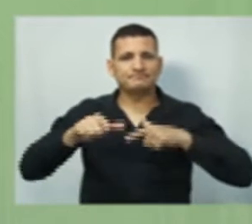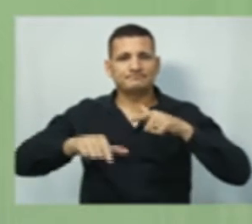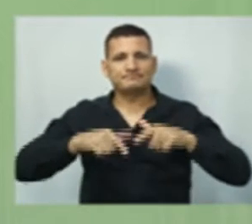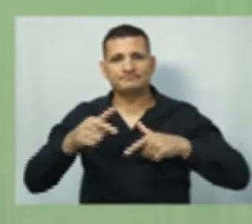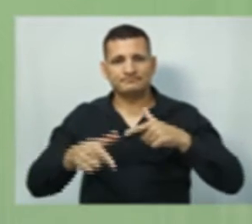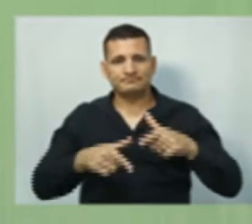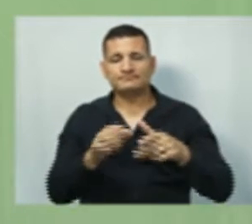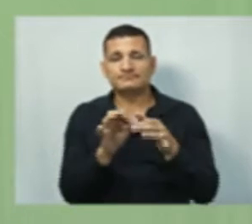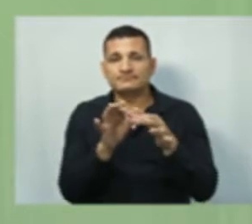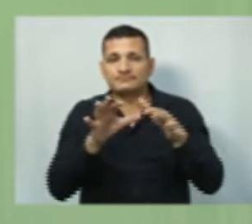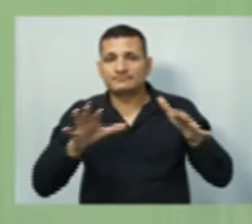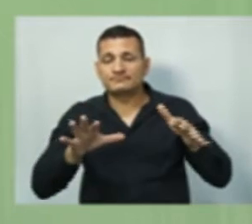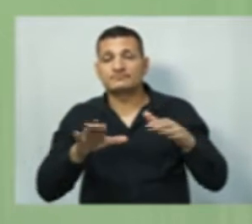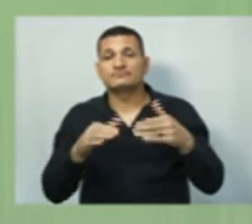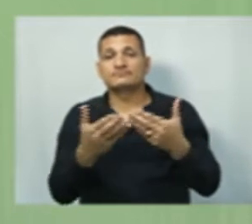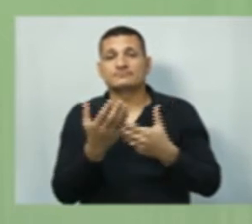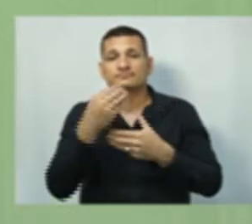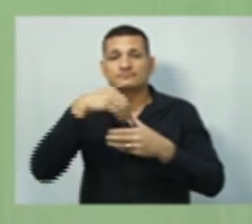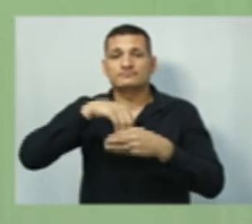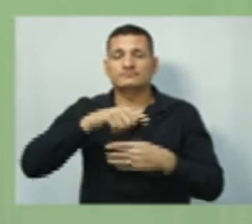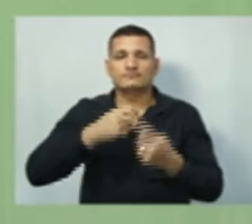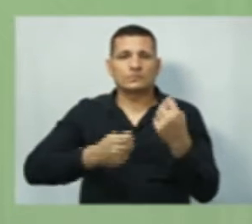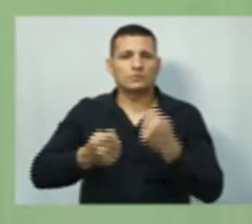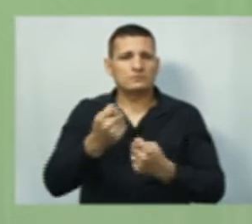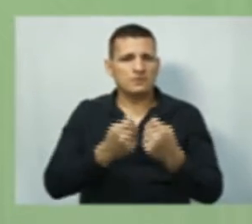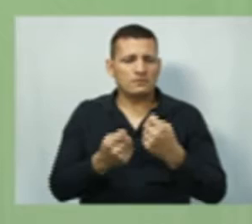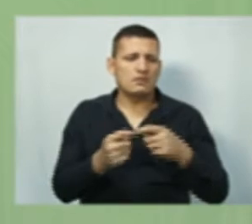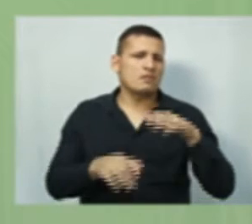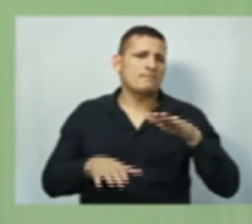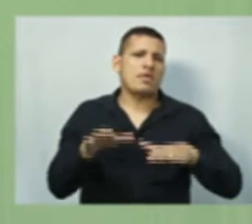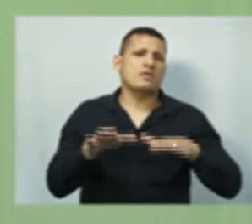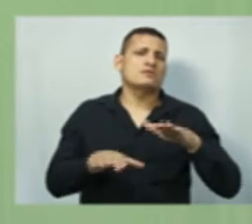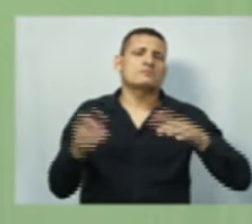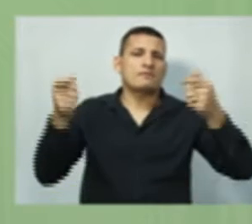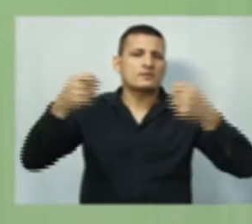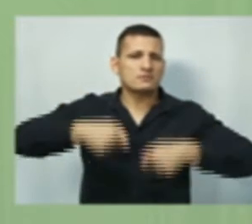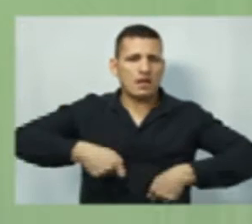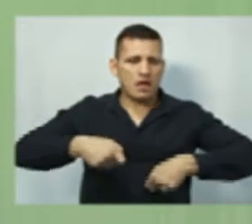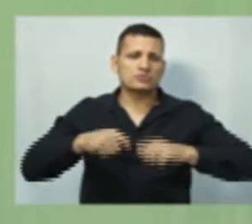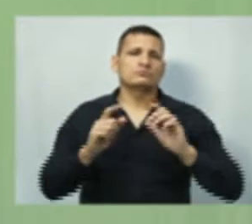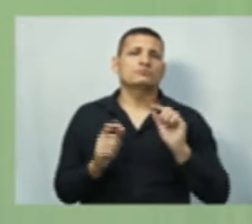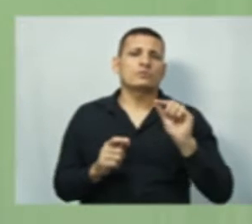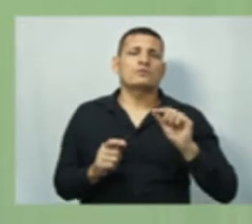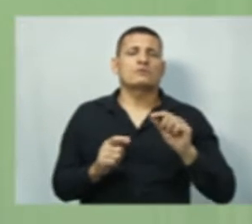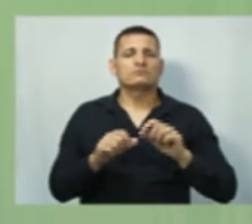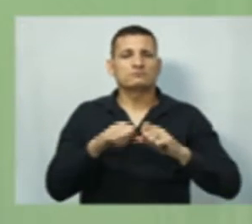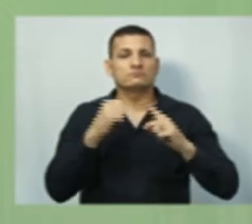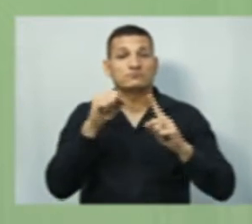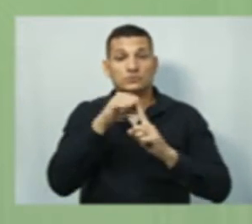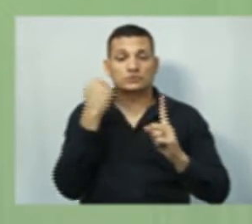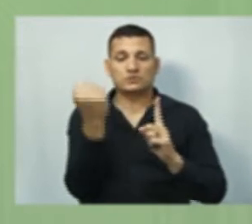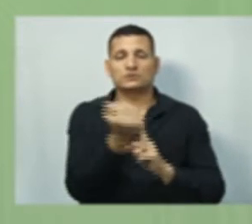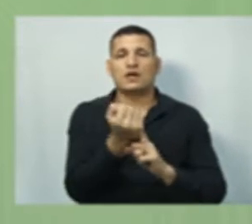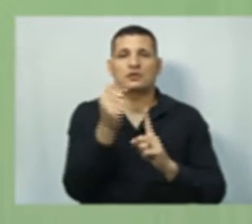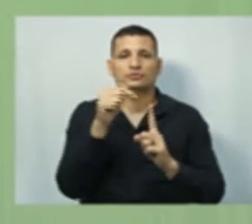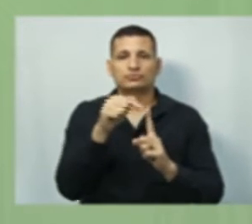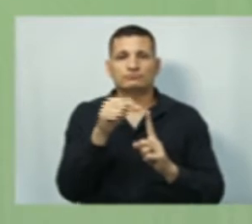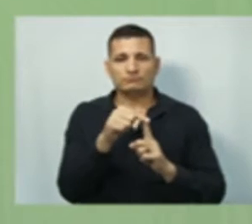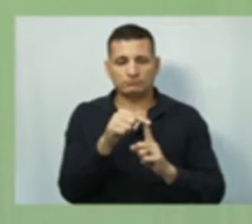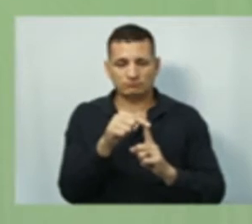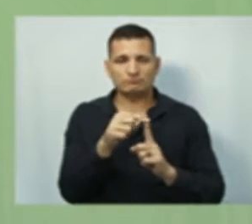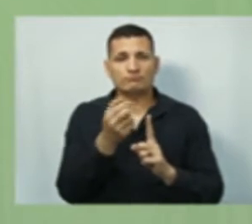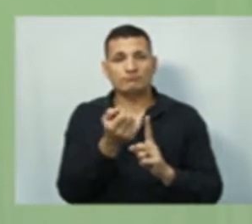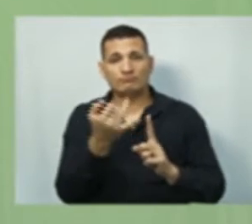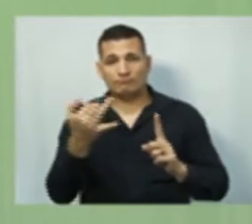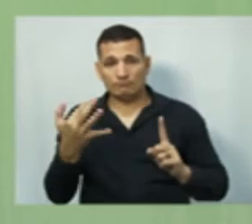padrão de vida dentro da economia vai depender da capacidade produtiva da sociedade, ou seja, de quantos bens a